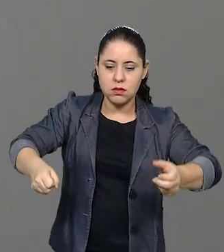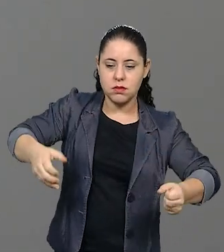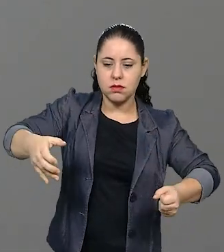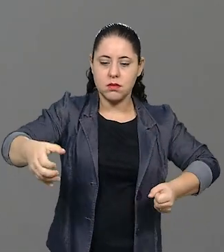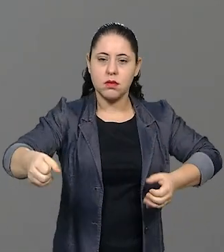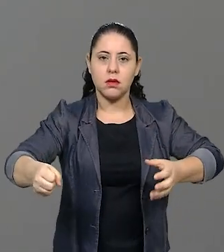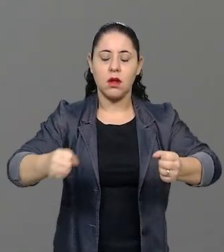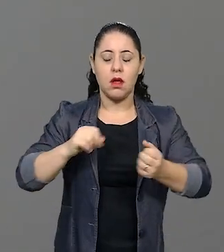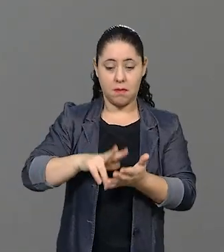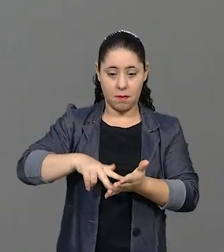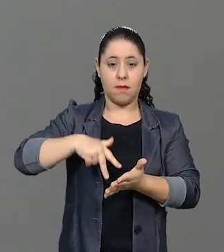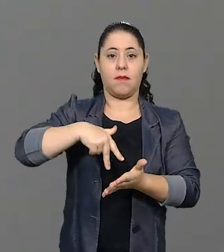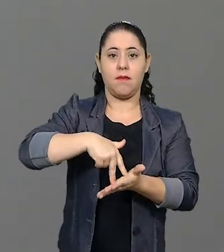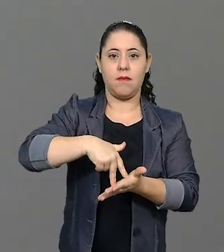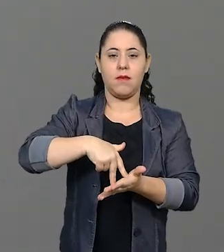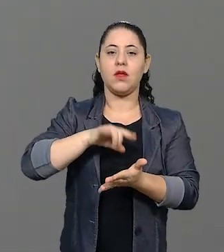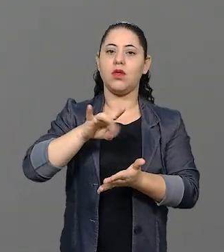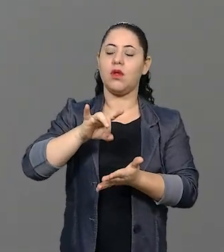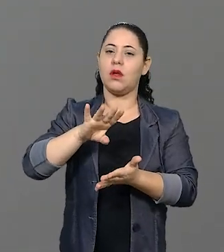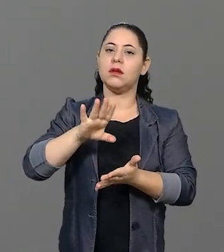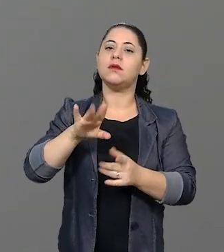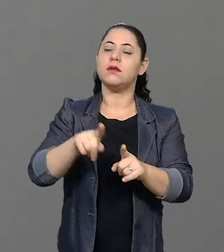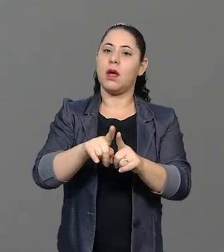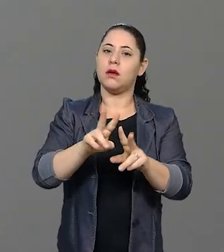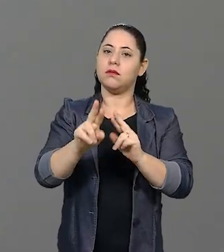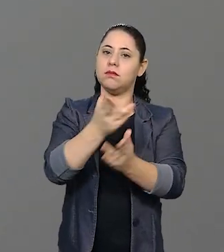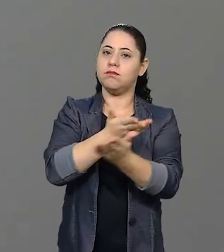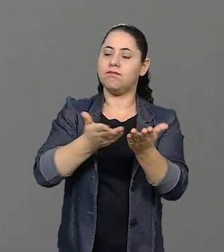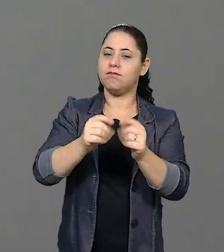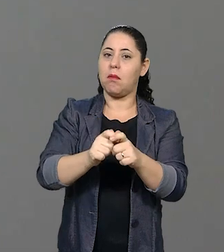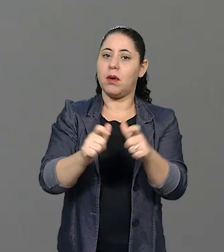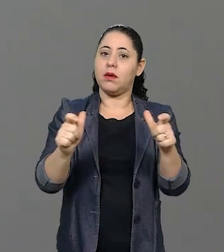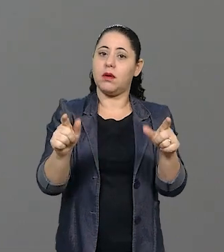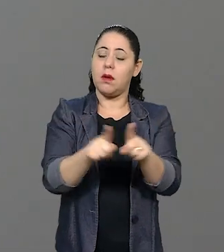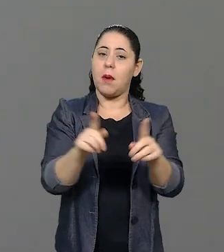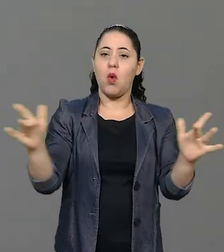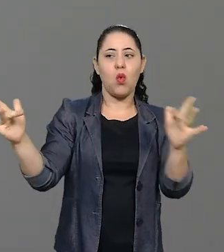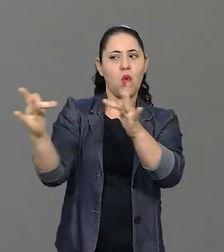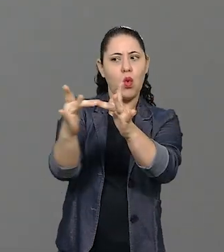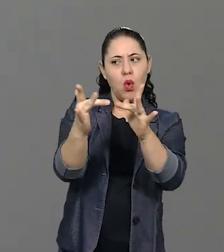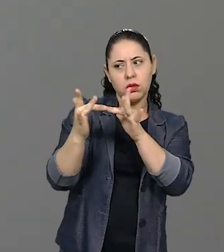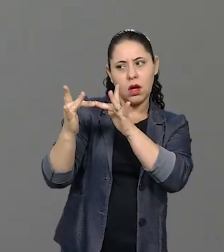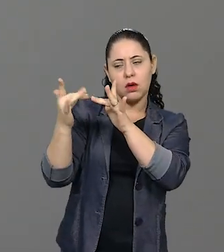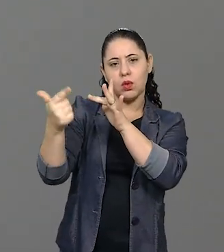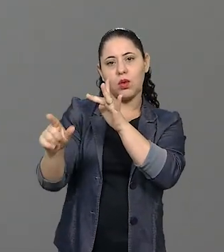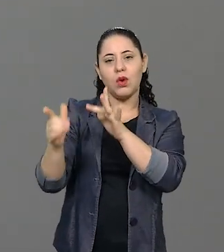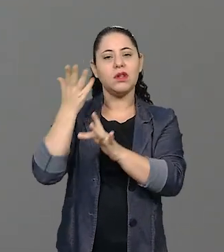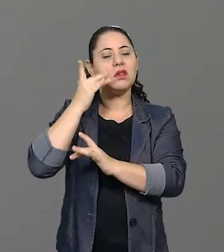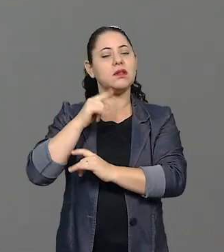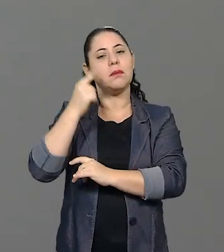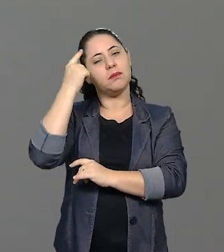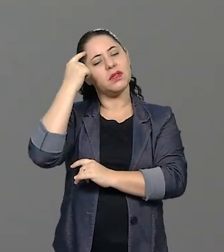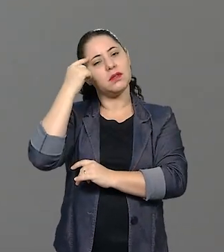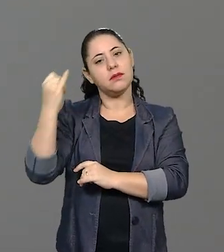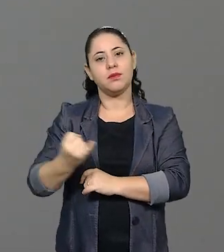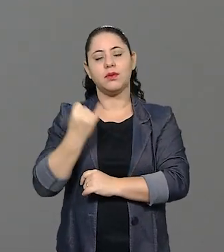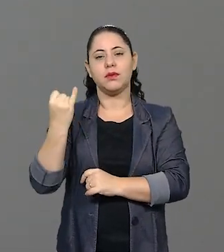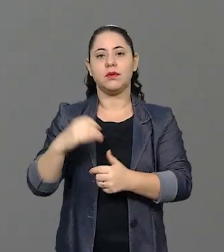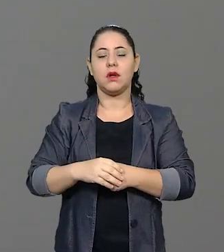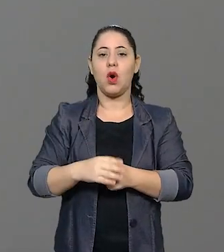A gente nota o estímulo que elas têm com ele, de colocar no andadorzinho, nas barras laterais, ele aprendeu a ficar em pé